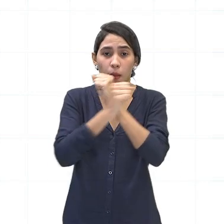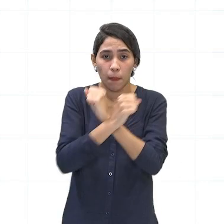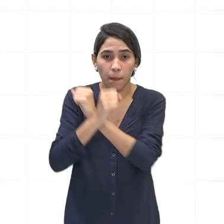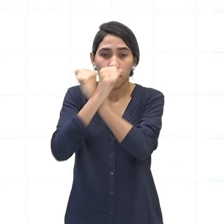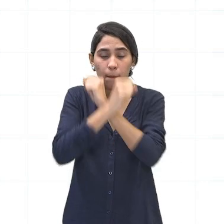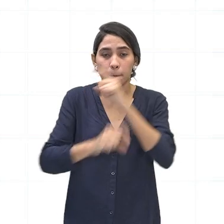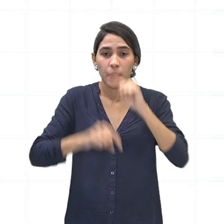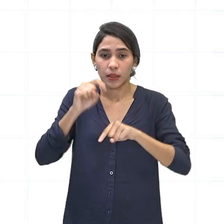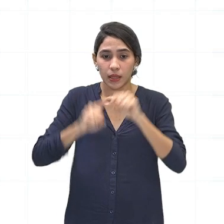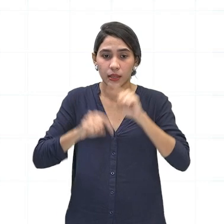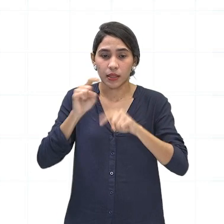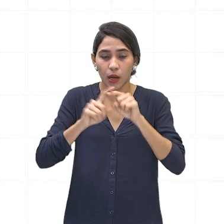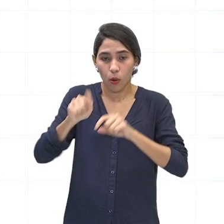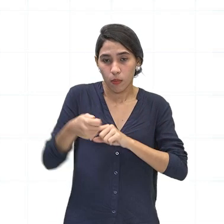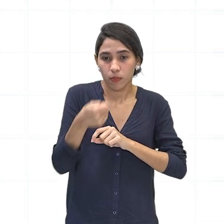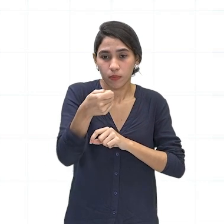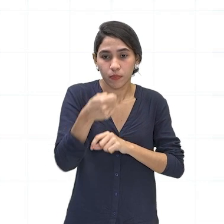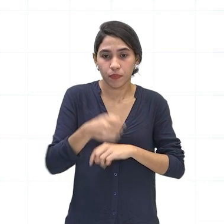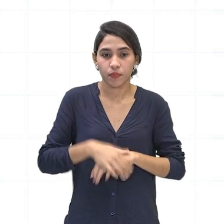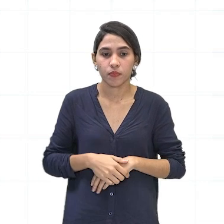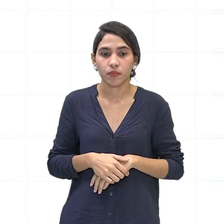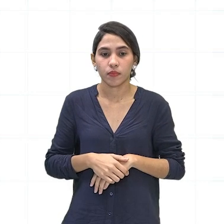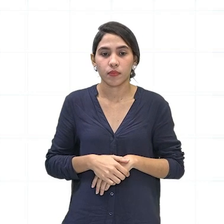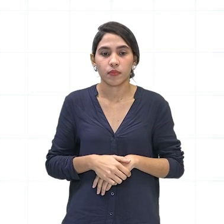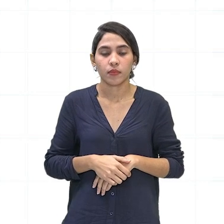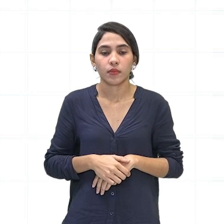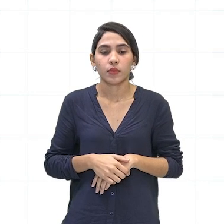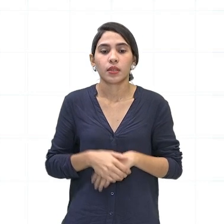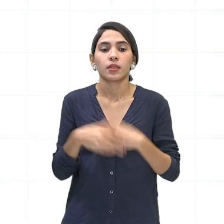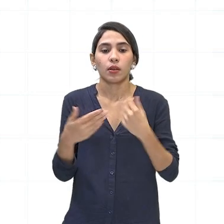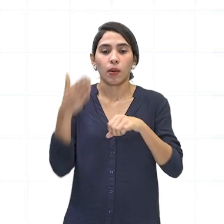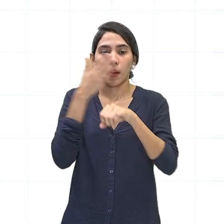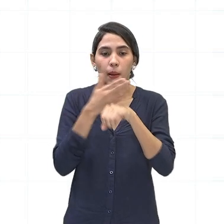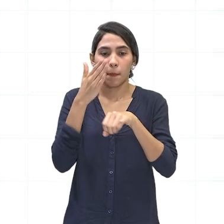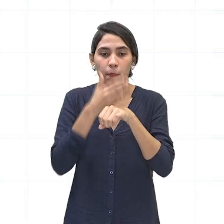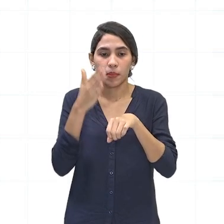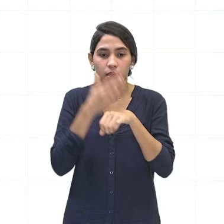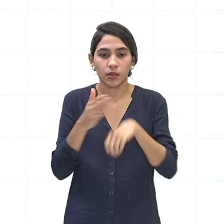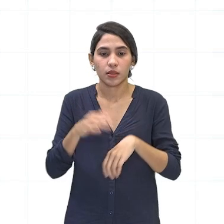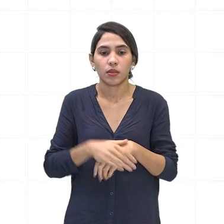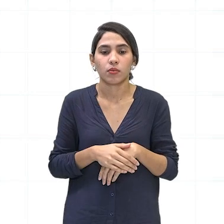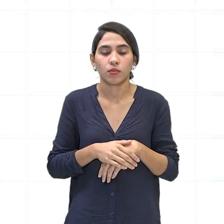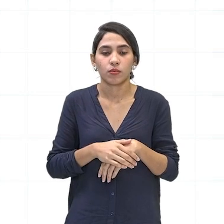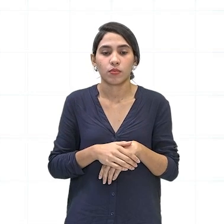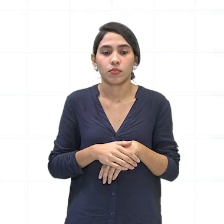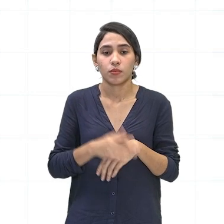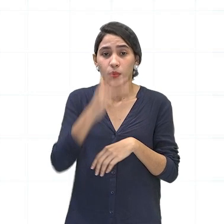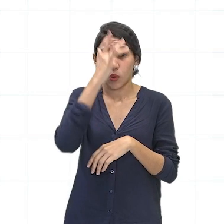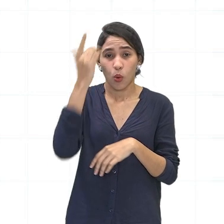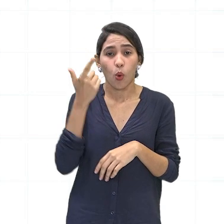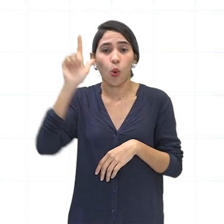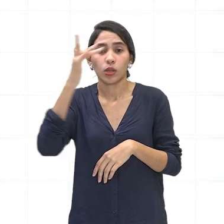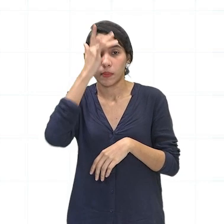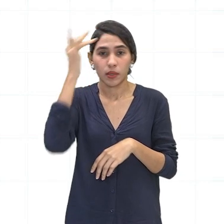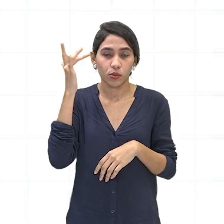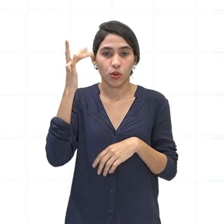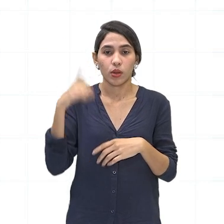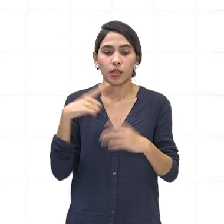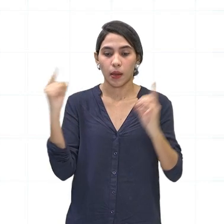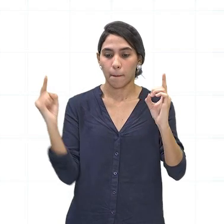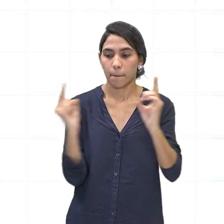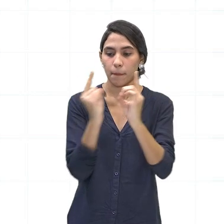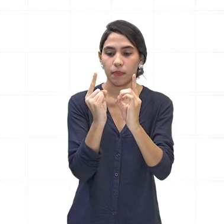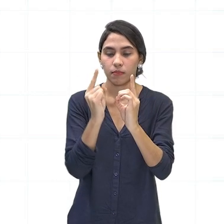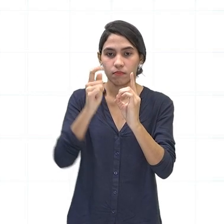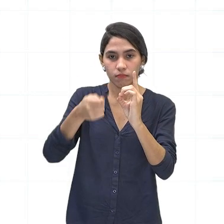e nós já vamos ensaiar aí a aplicação dos golpes com outra pessoa, ou seja, com outro